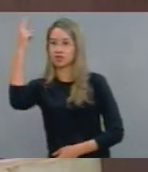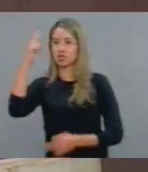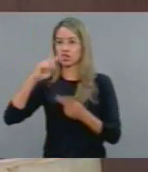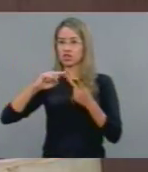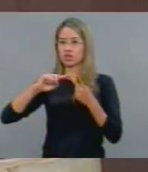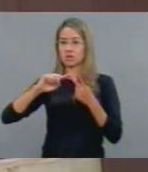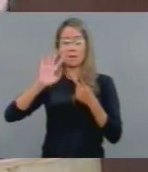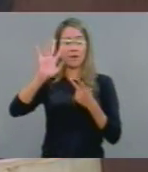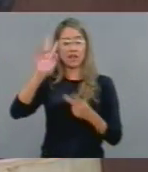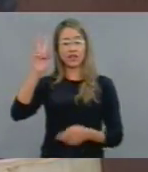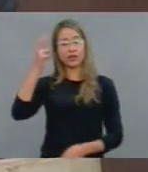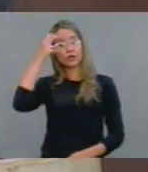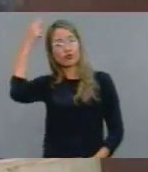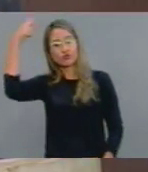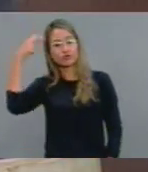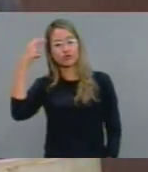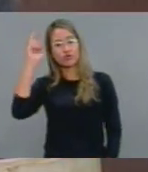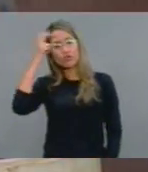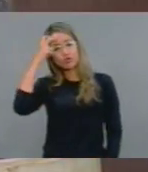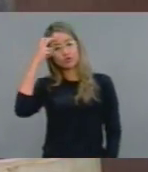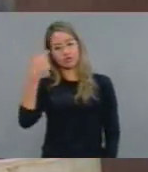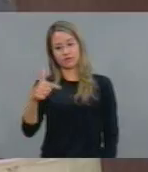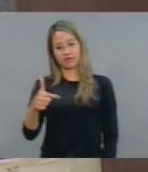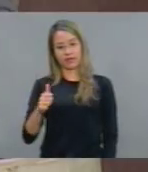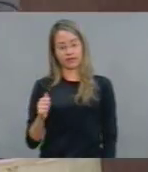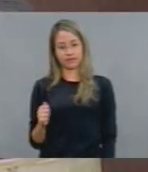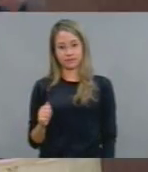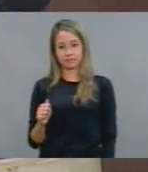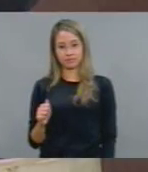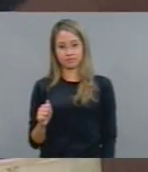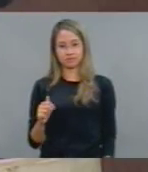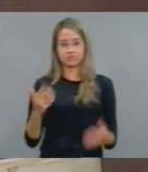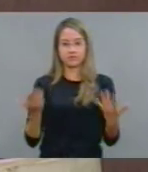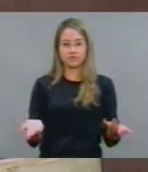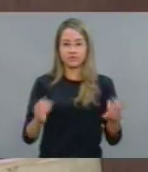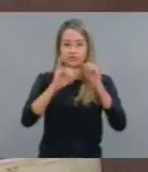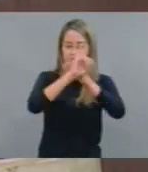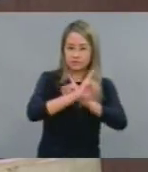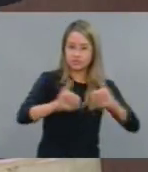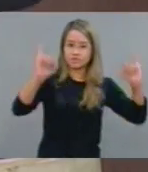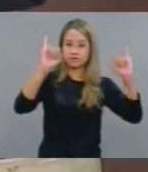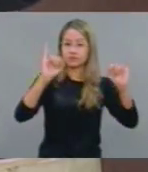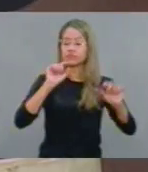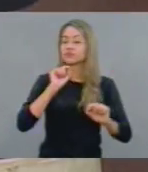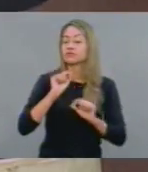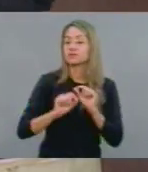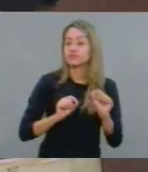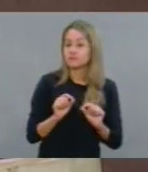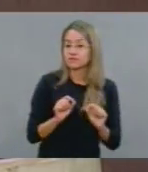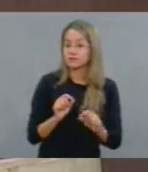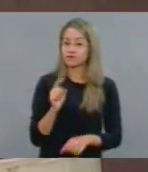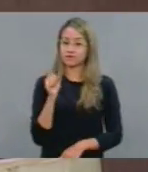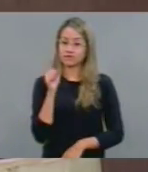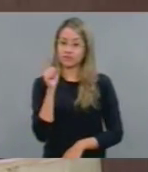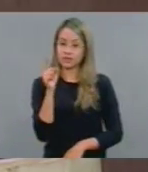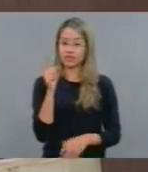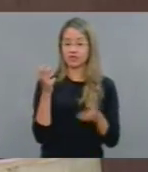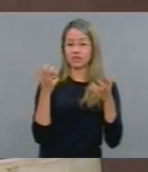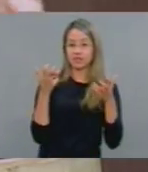Portanto, quero dizer, sobretudo aos desavisados, que muito impregnados pela